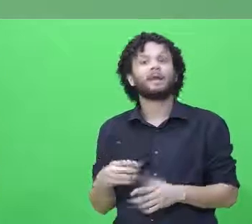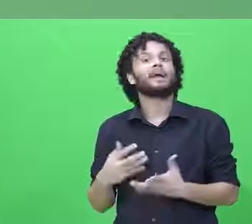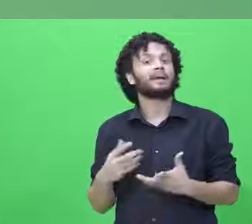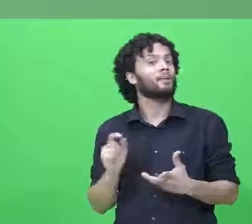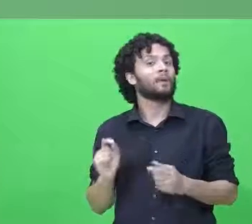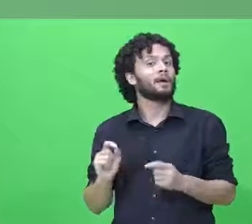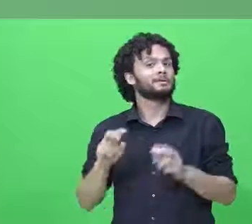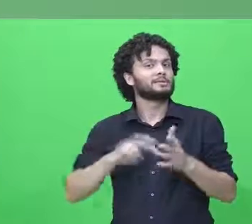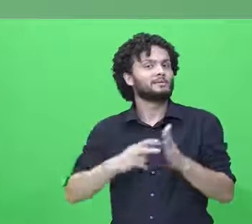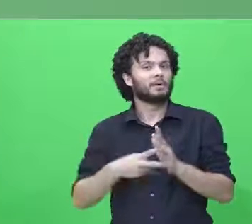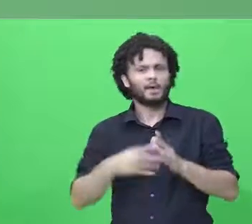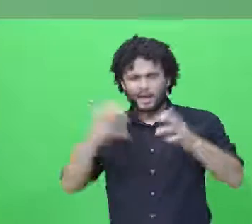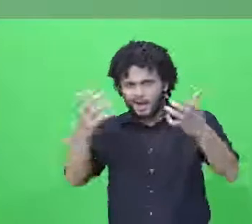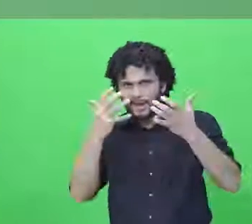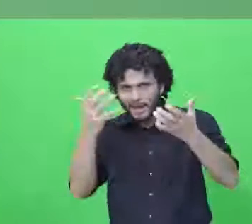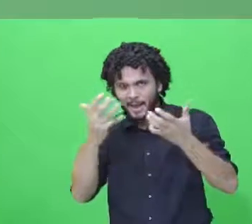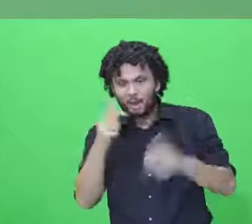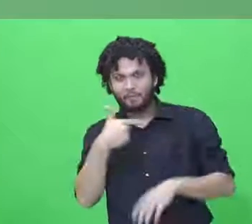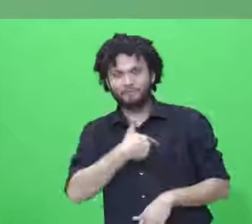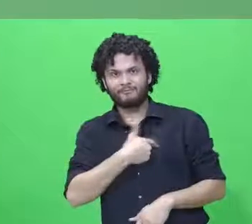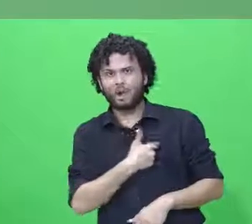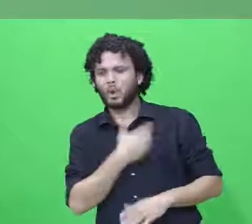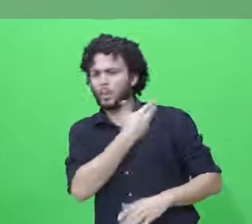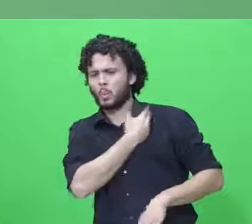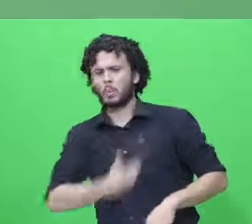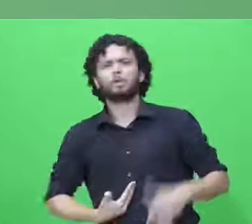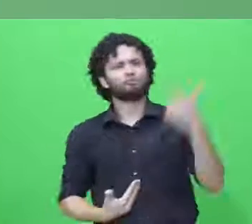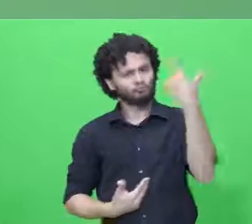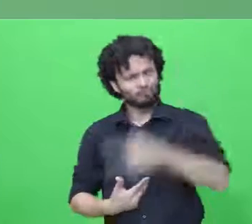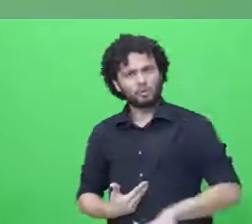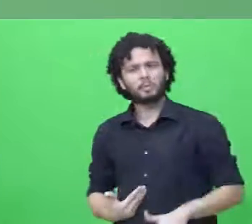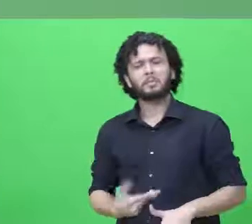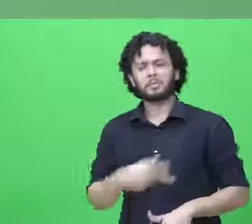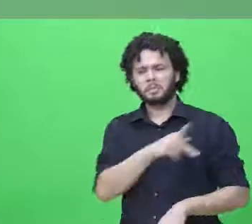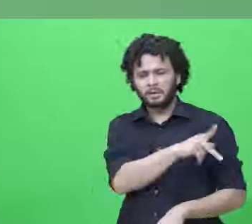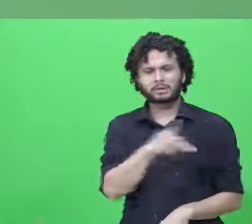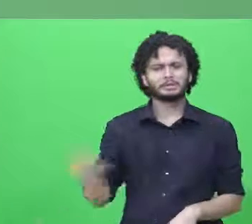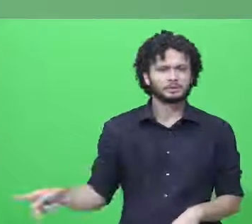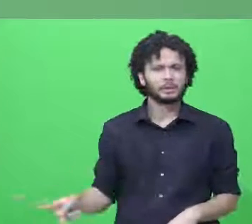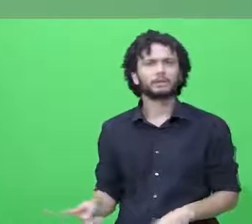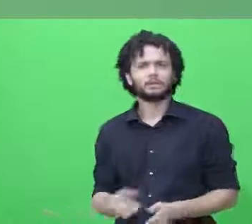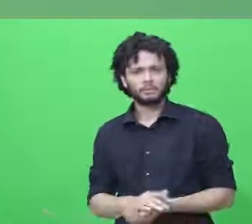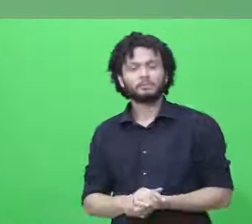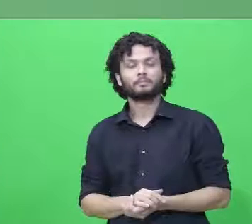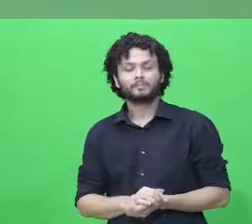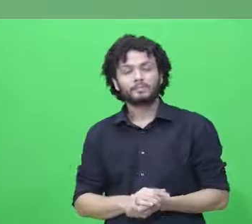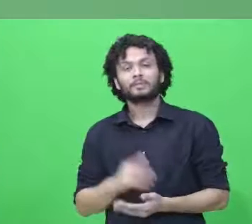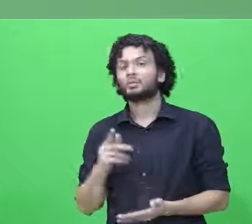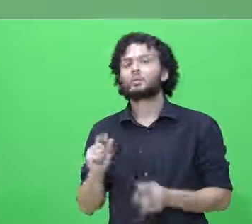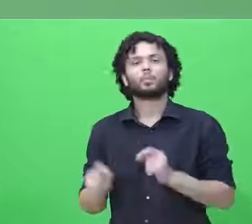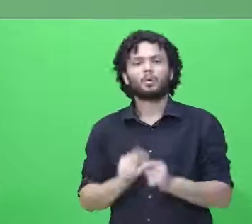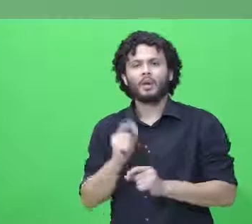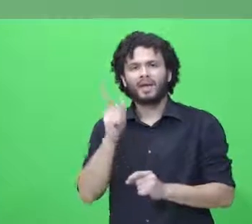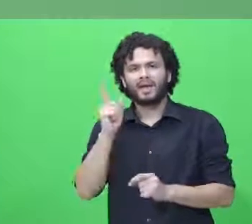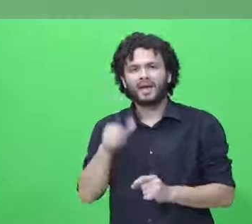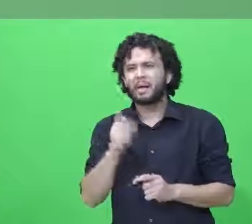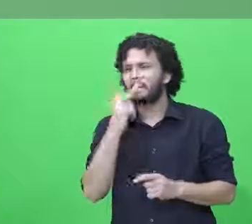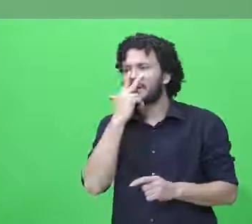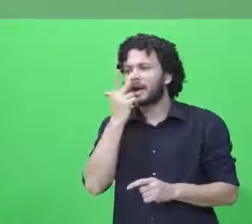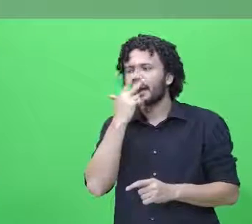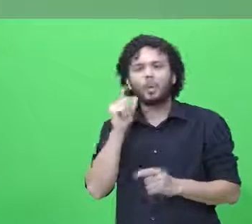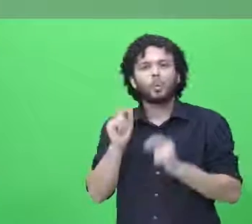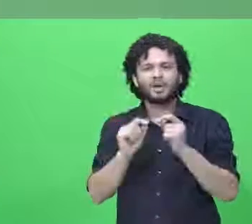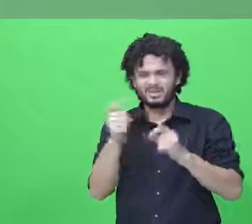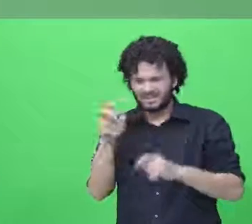Vargas, né, no governo. Queremos Vargas, então, para presidente da República. Isso, na verdade, é uma ameaça, então, porque